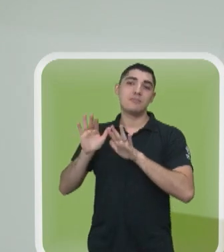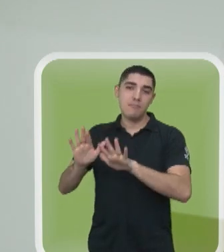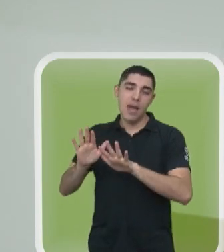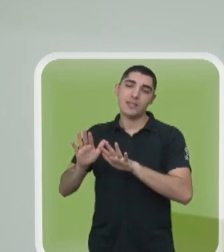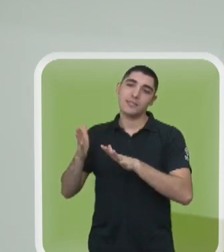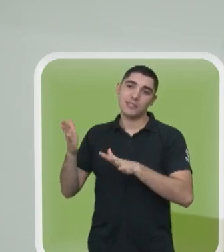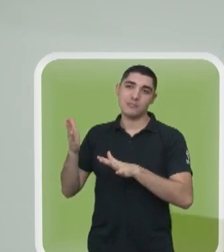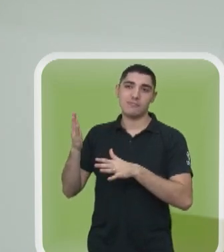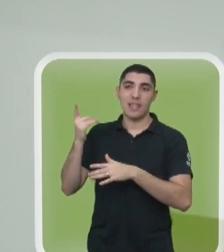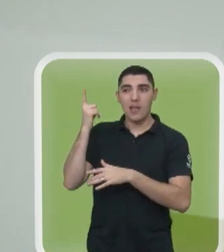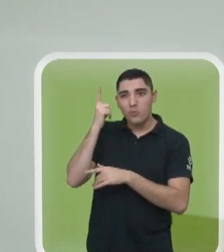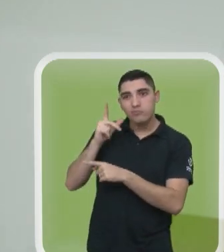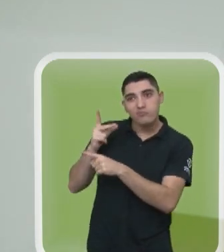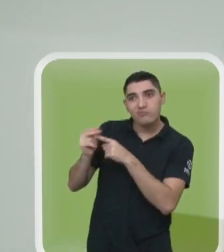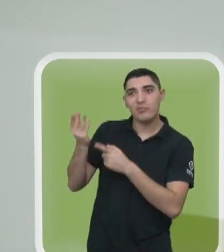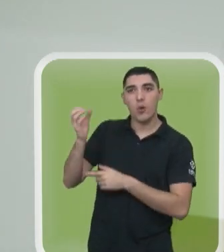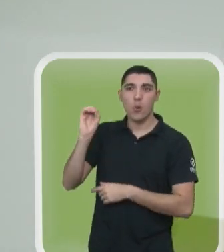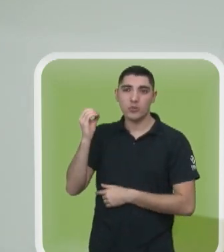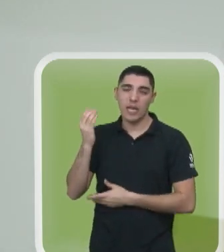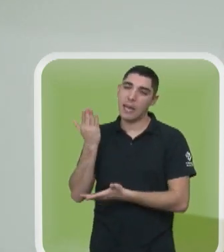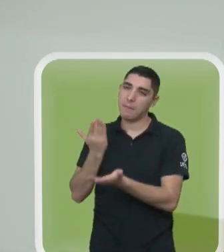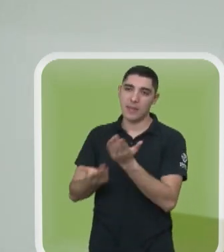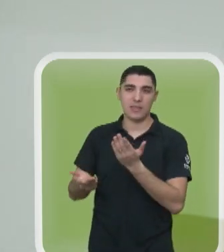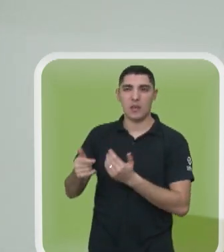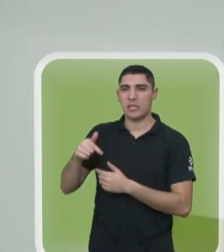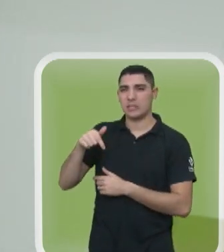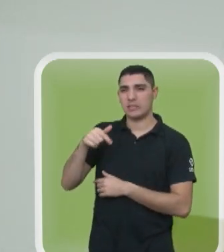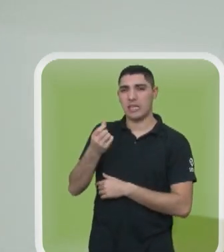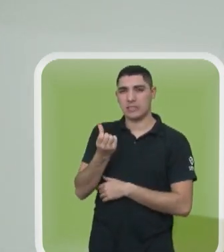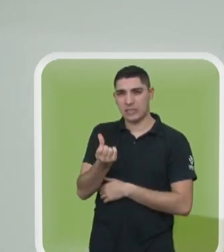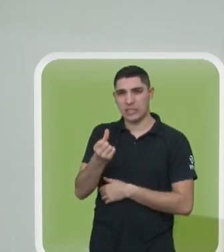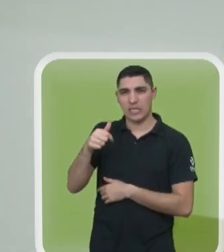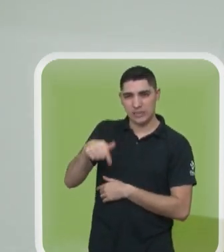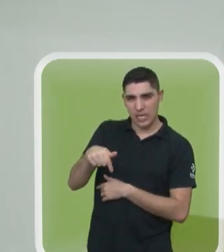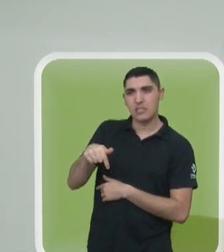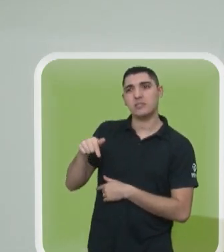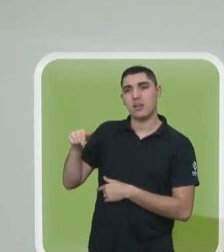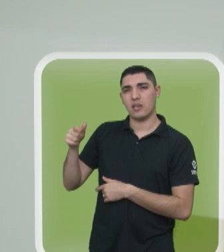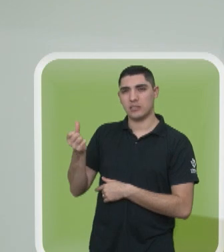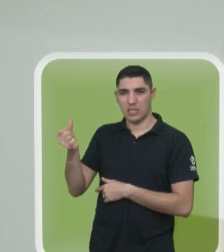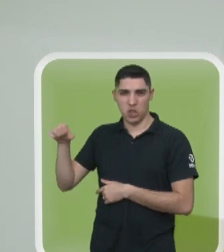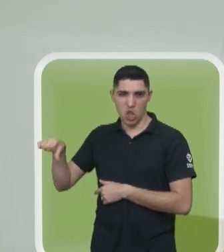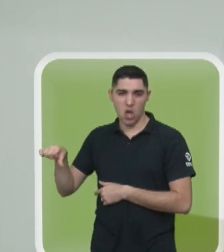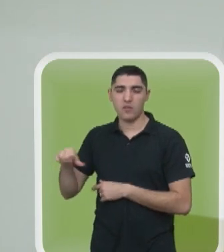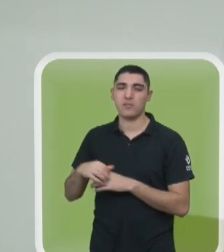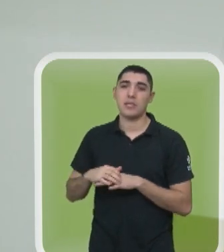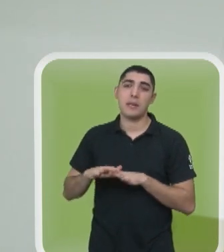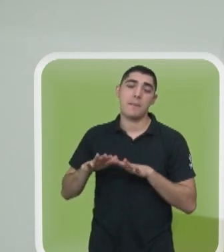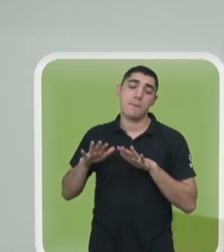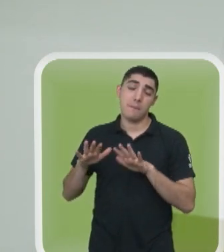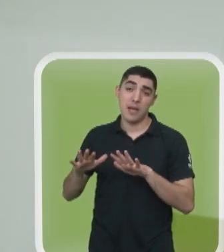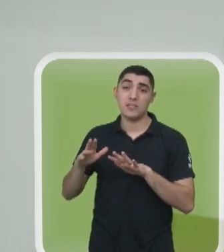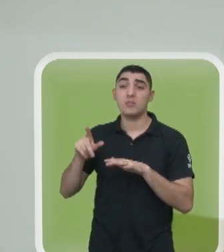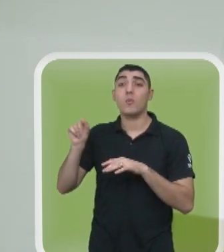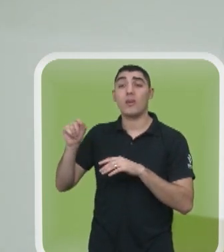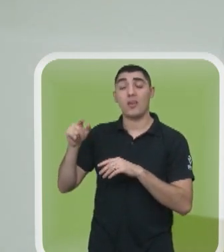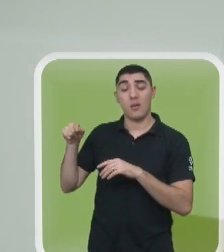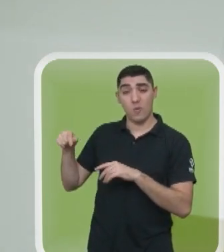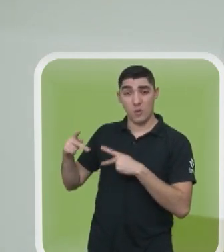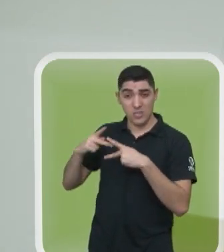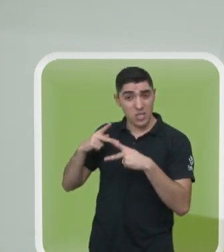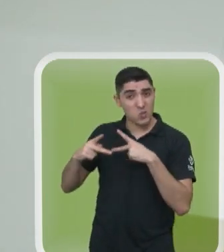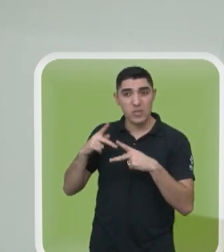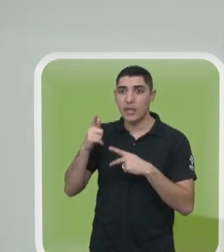o jogo, mas aí teve essa bobeira e fez 77, né, acabou 77, 79, mas porque o São José não soube administrar, né, não